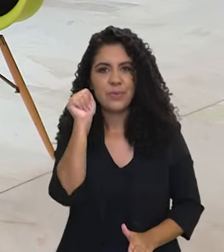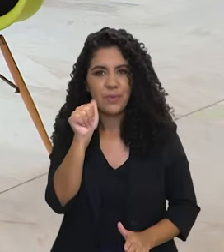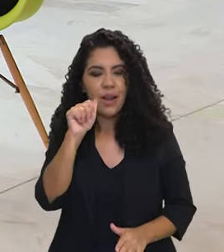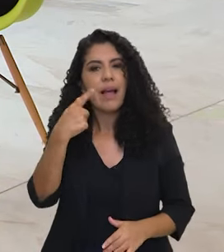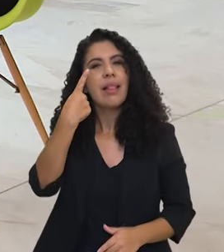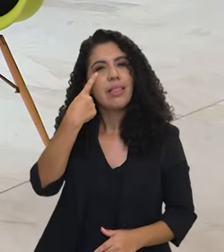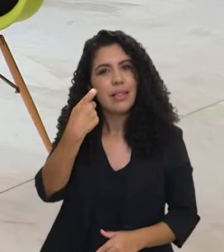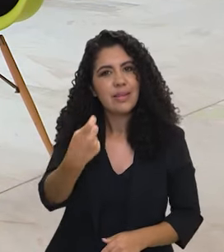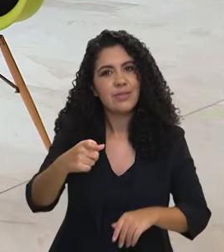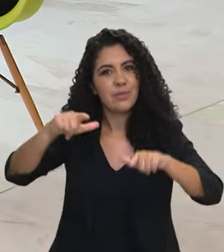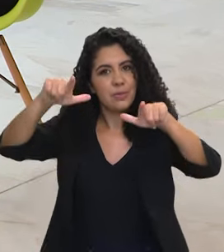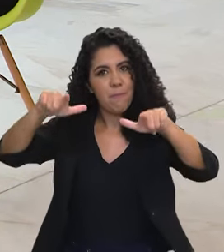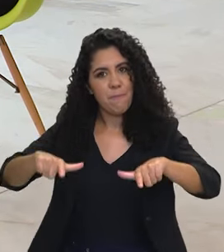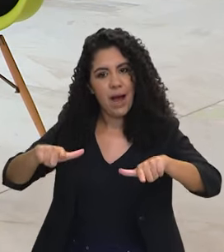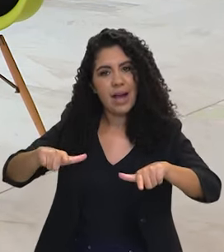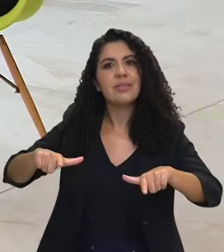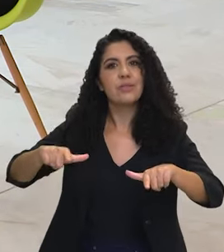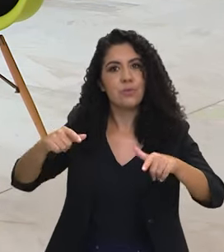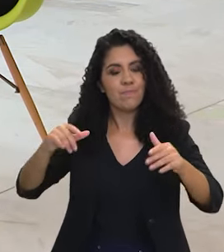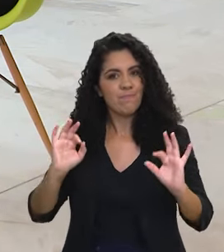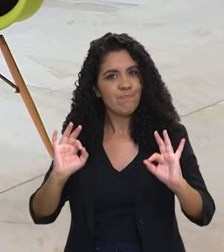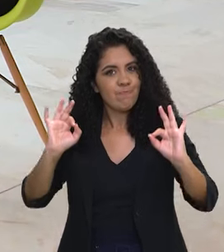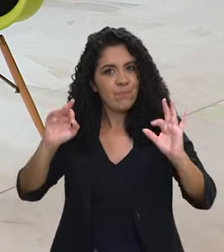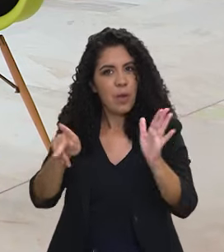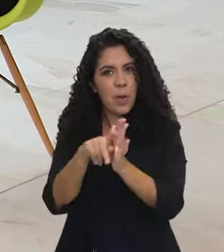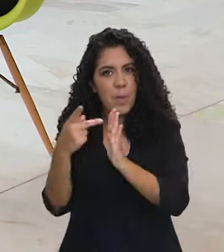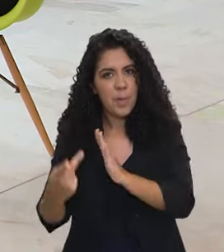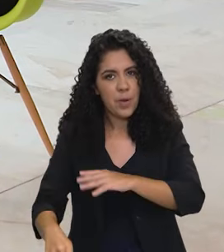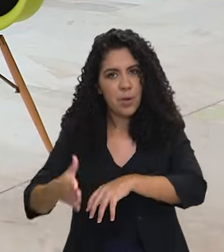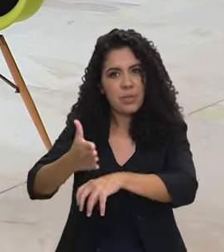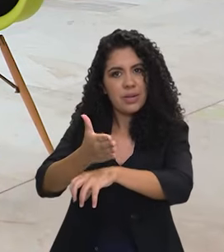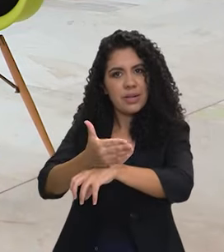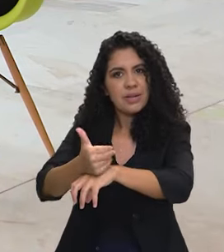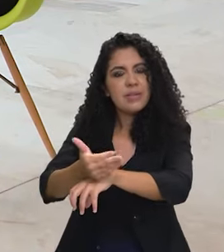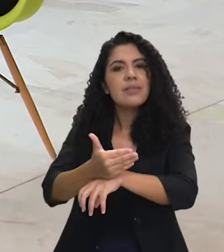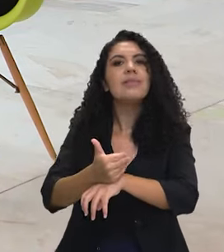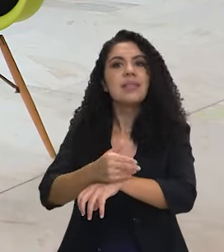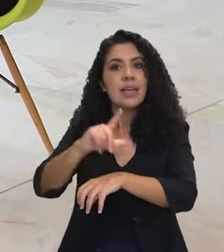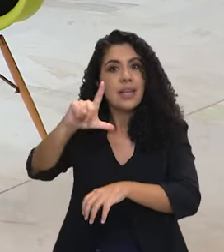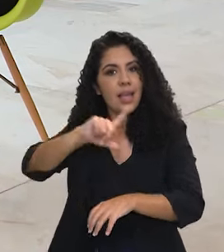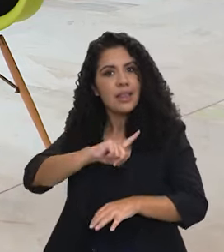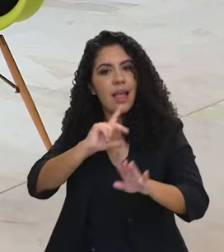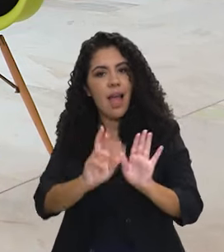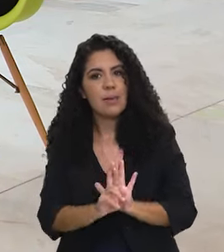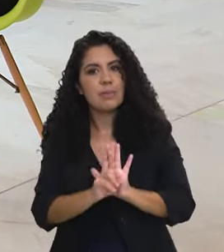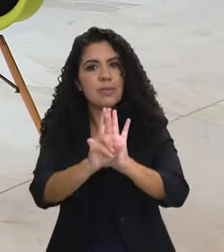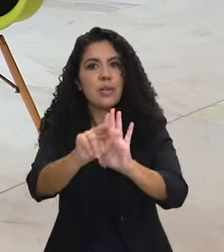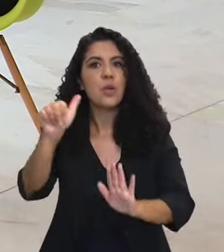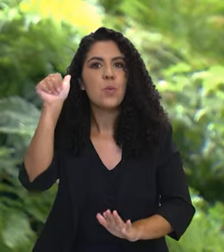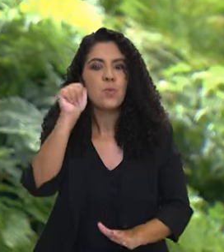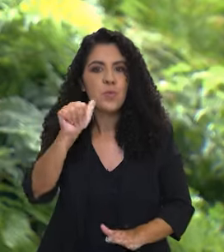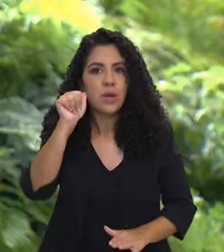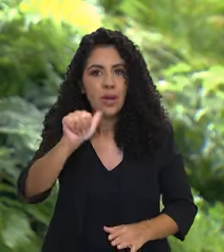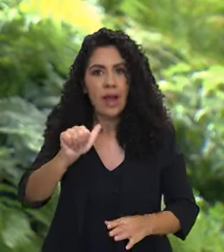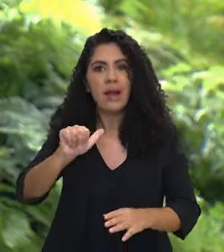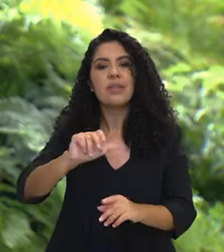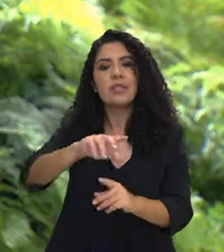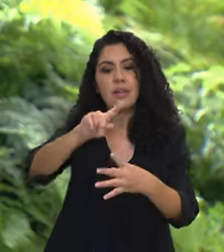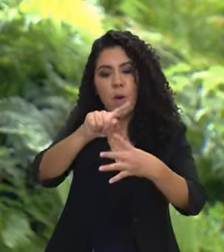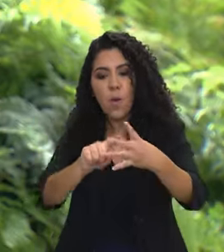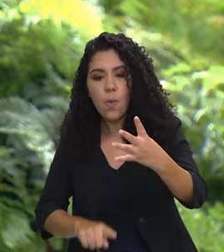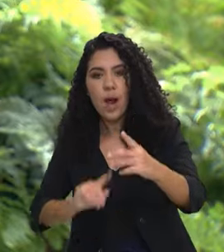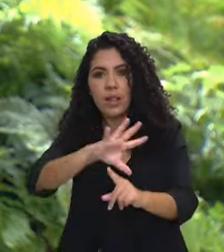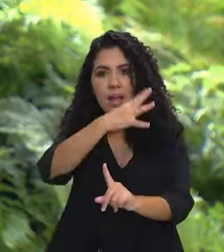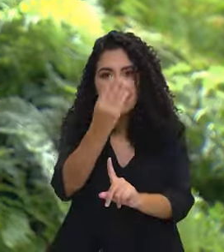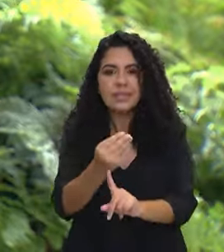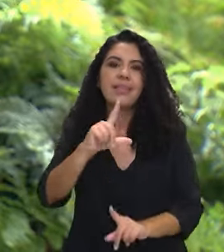achei interessante que no espaço mais nobre do palácio estejam retratadas mulheres e uma mulher apenas, né, dos quatro artistas, tendo